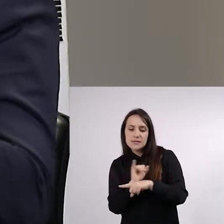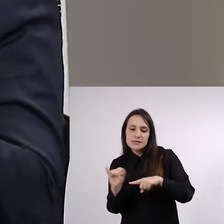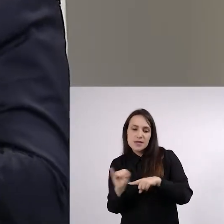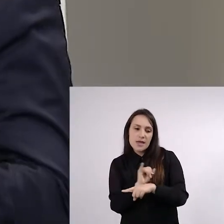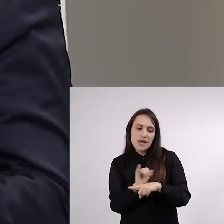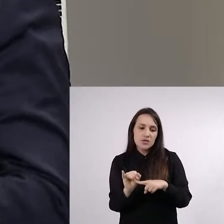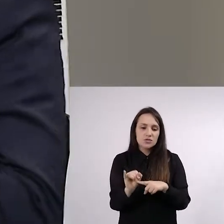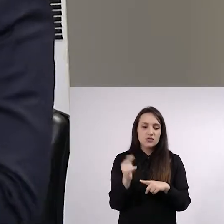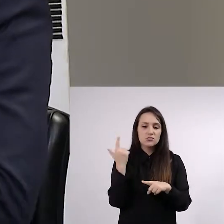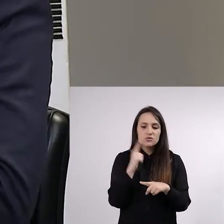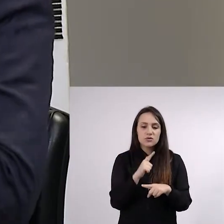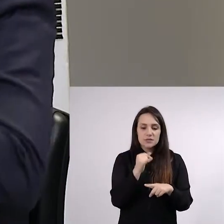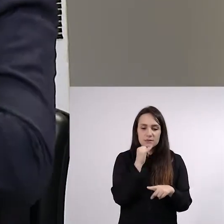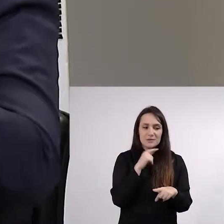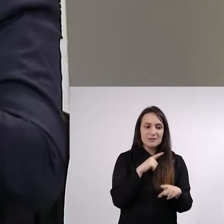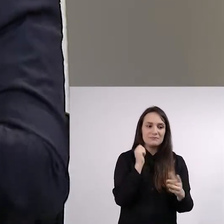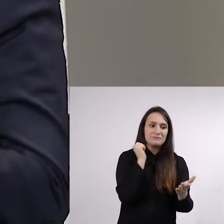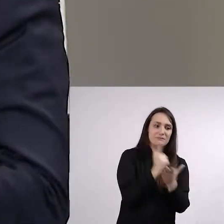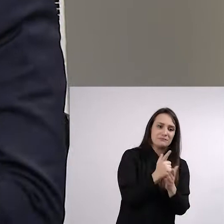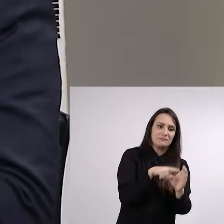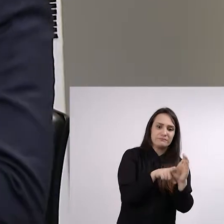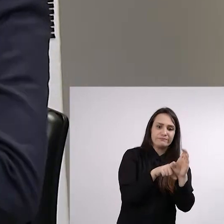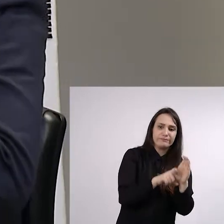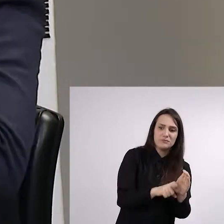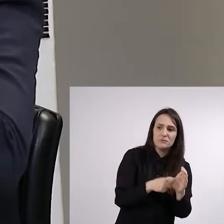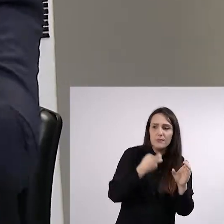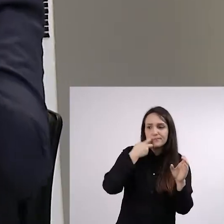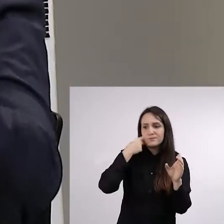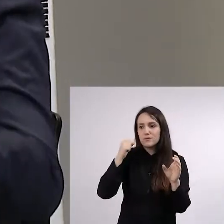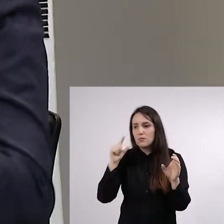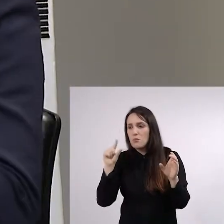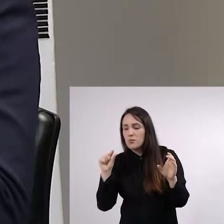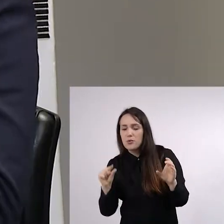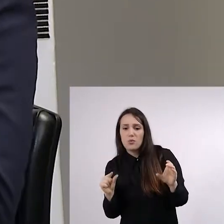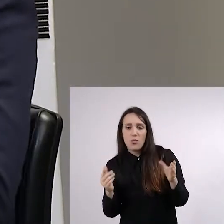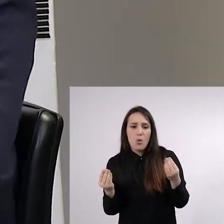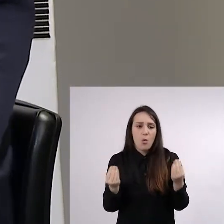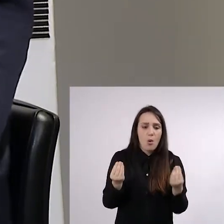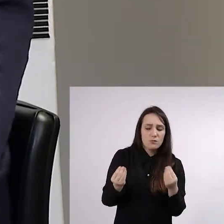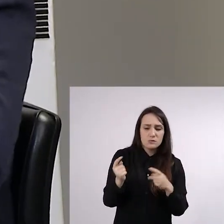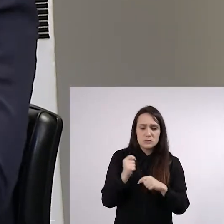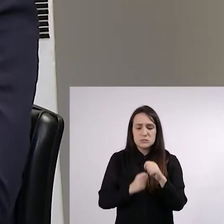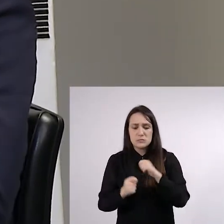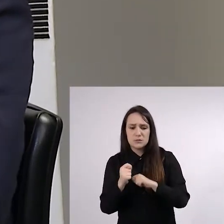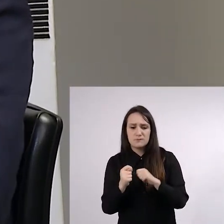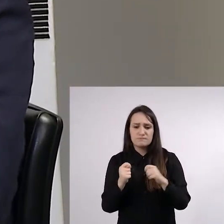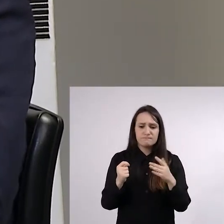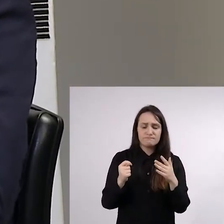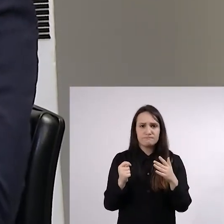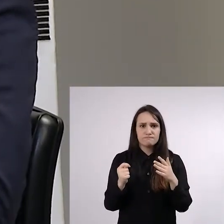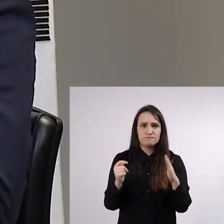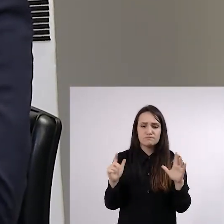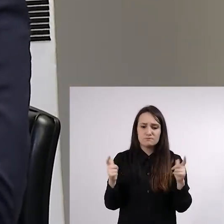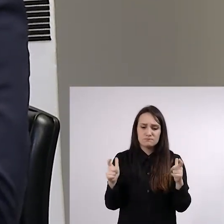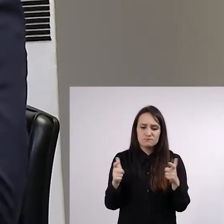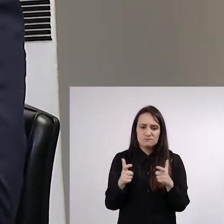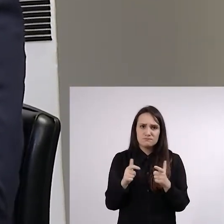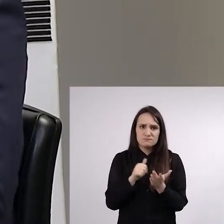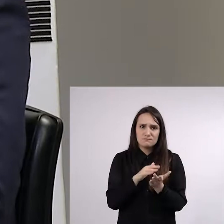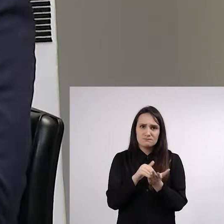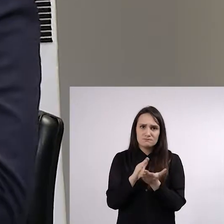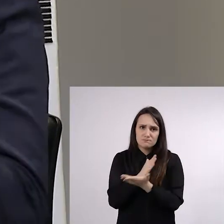de equilibrar as contas públicas, diminuindo o déficit, melhorando as contas públicas, diminuindo o tamanho do Estado, para que o